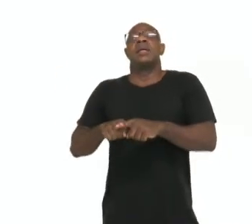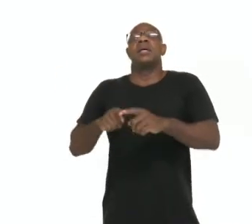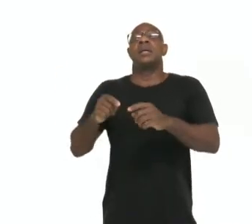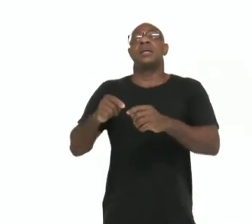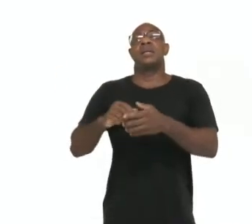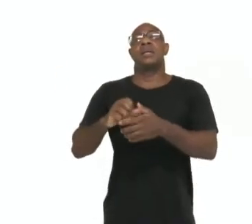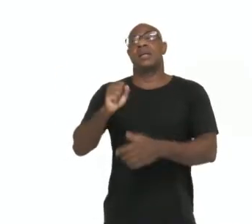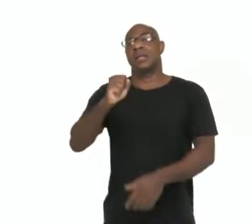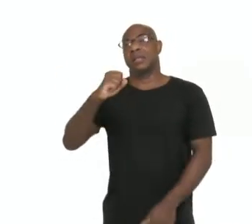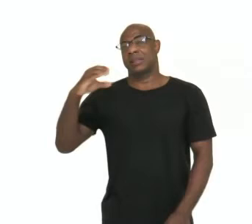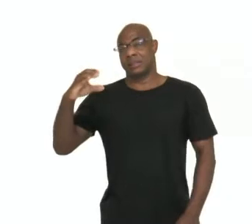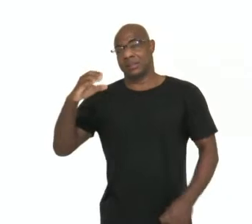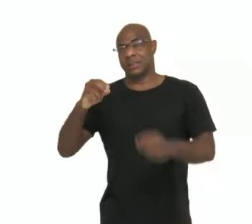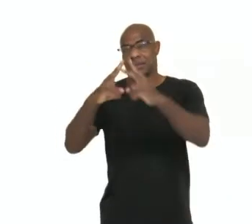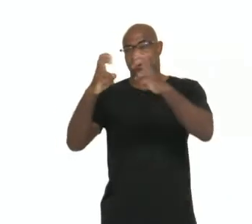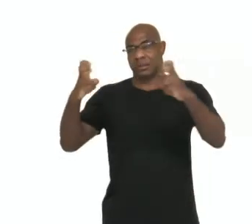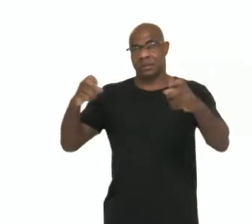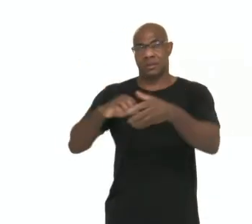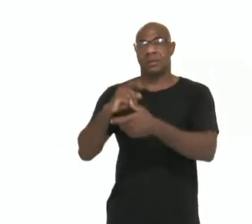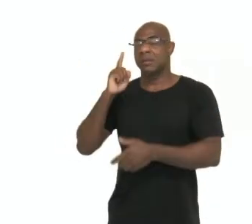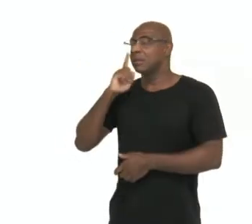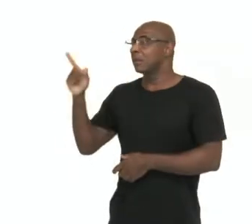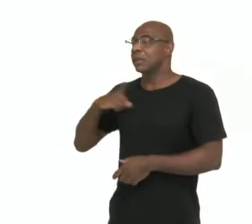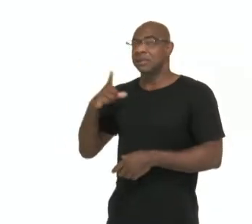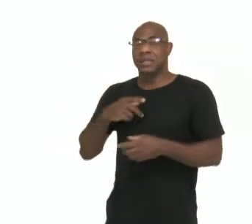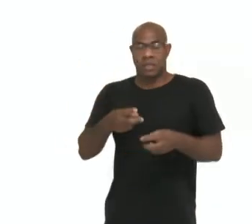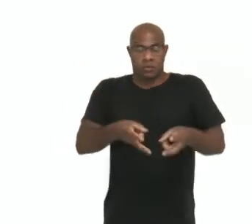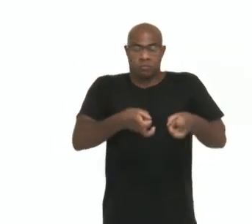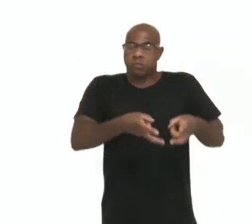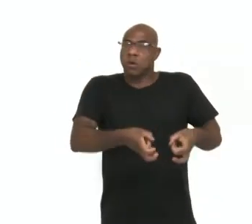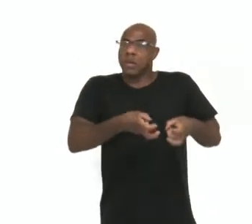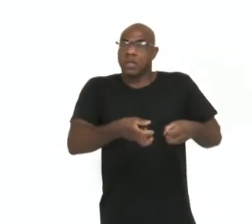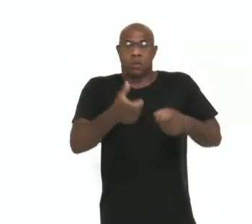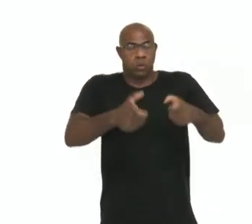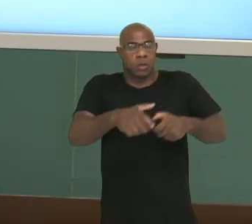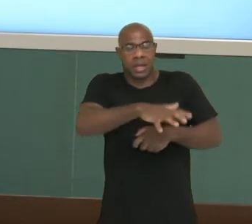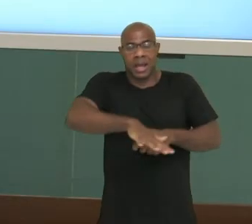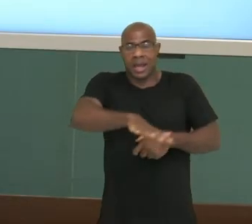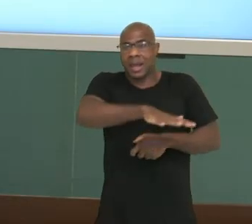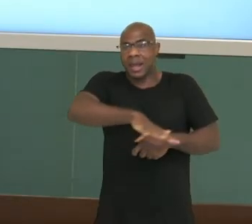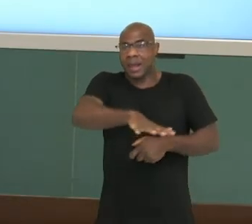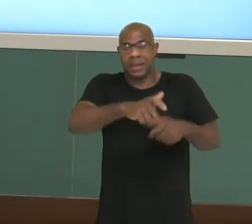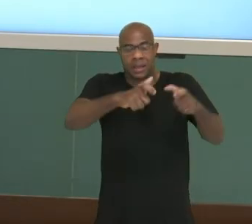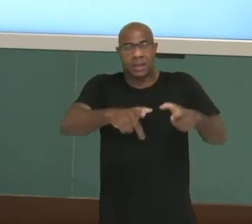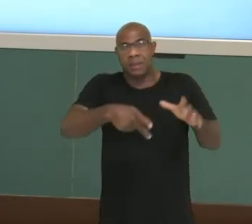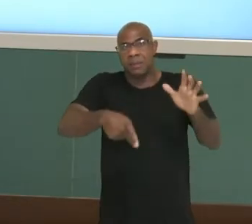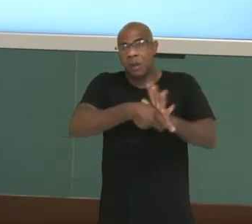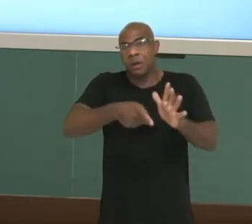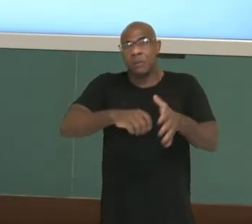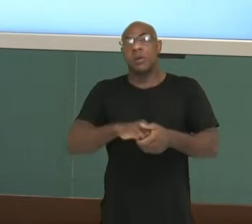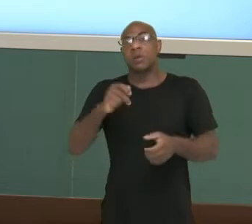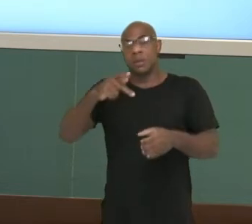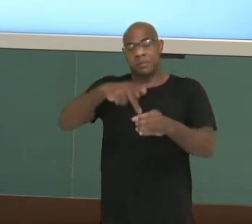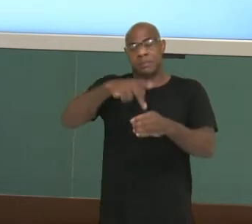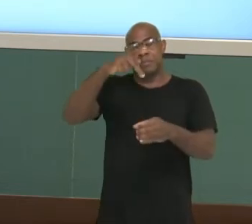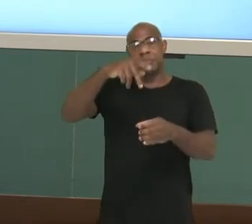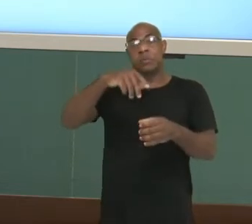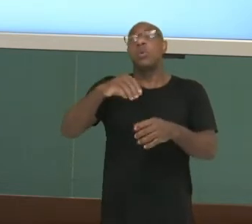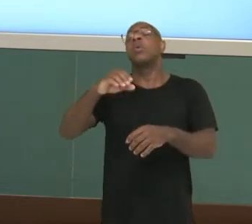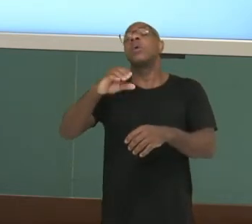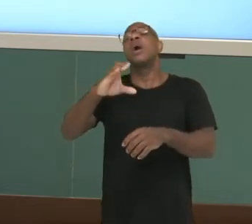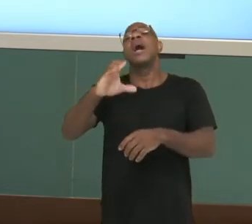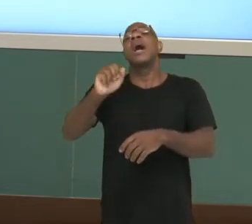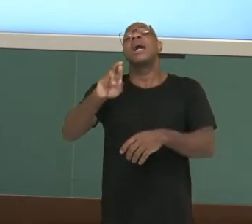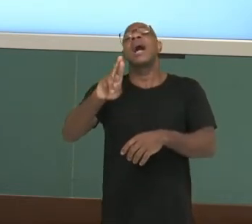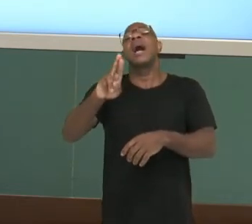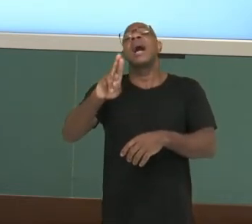viabilidade econômica para exploração. Então a gente está falando aqui de exploração de derivados do carbono, do